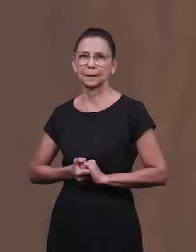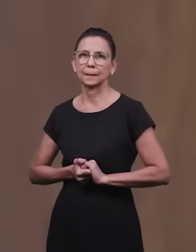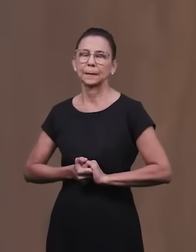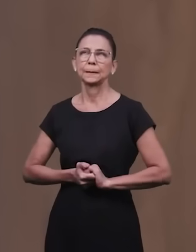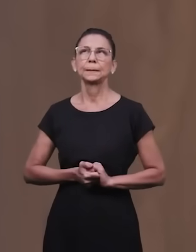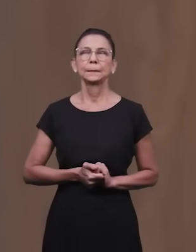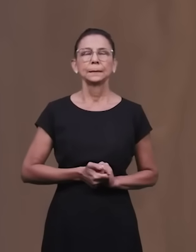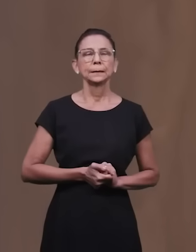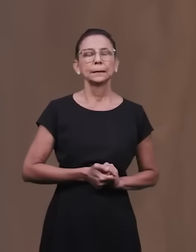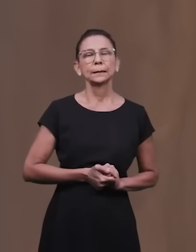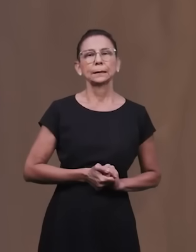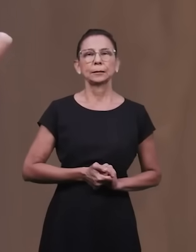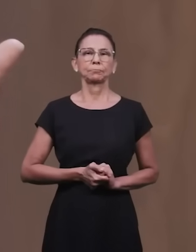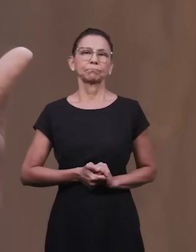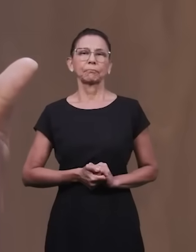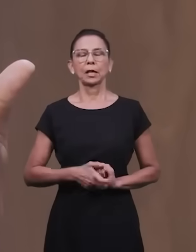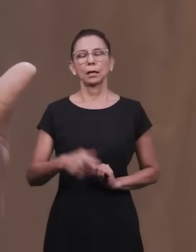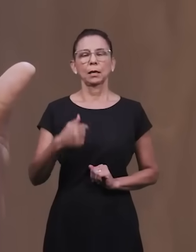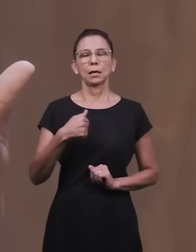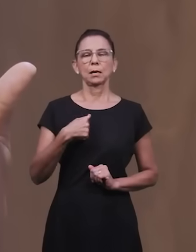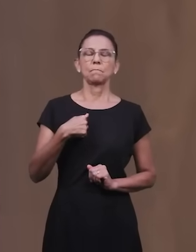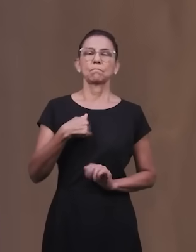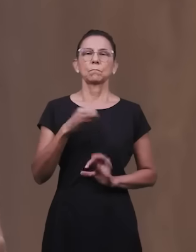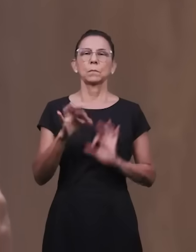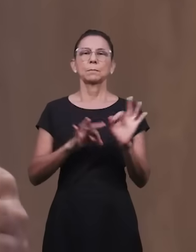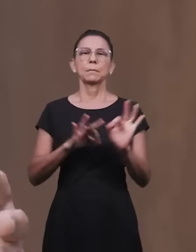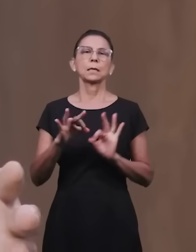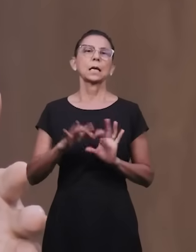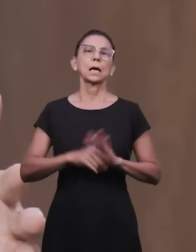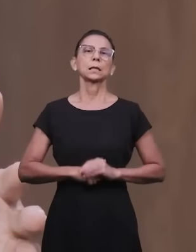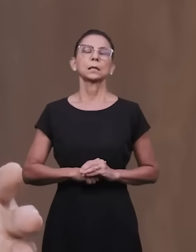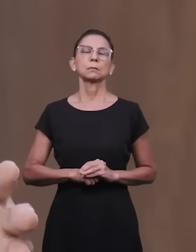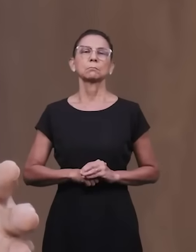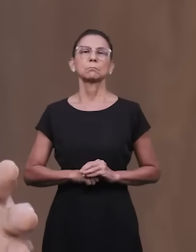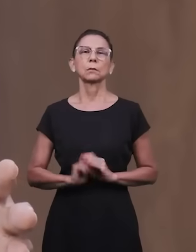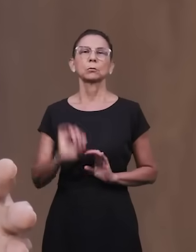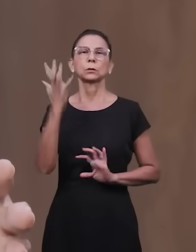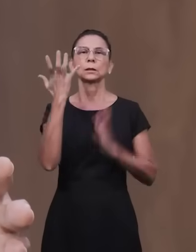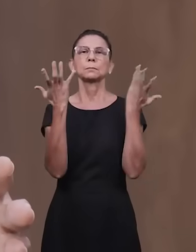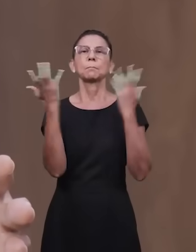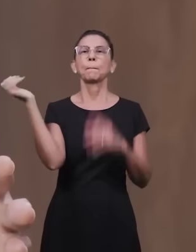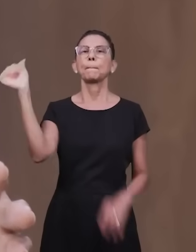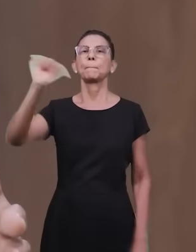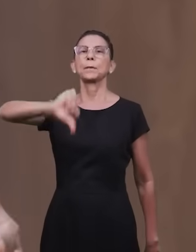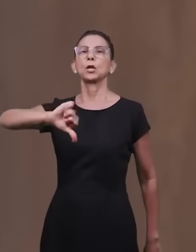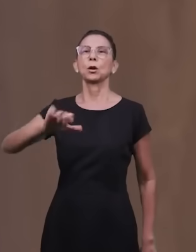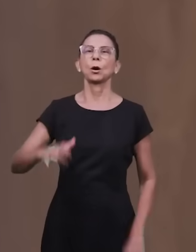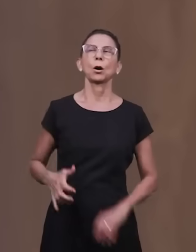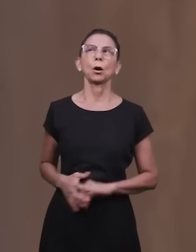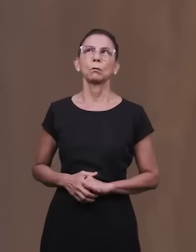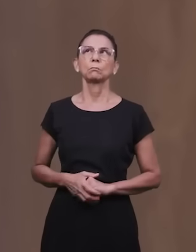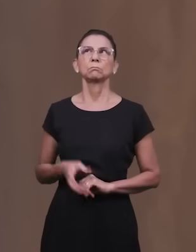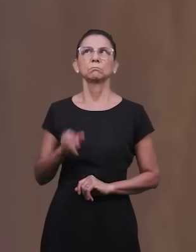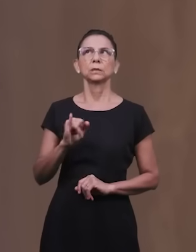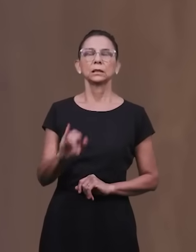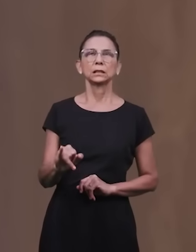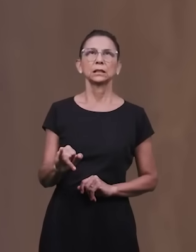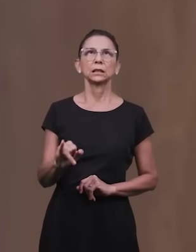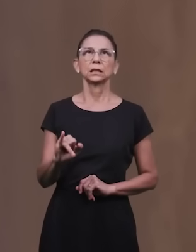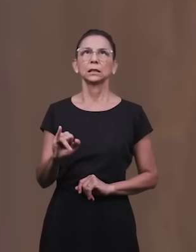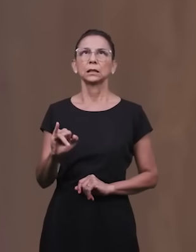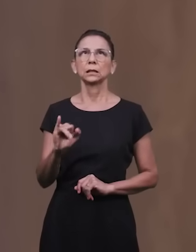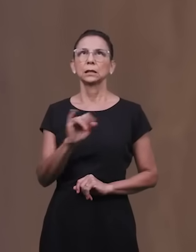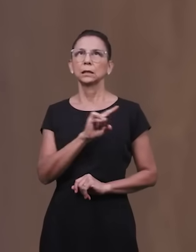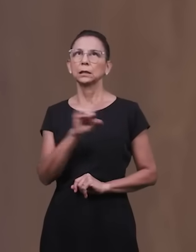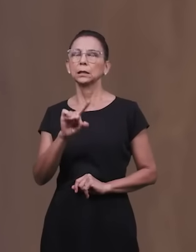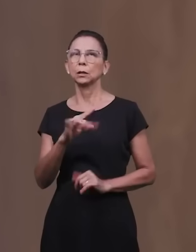pior, estão preparadas para enfrentar o pior. Então eu já fico pensando que, se